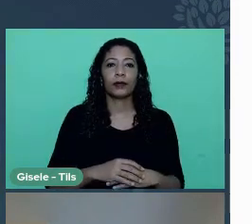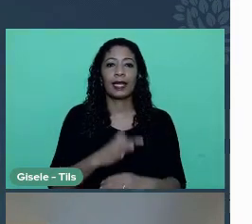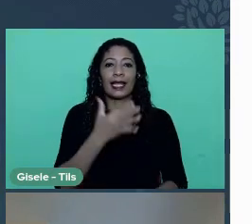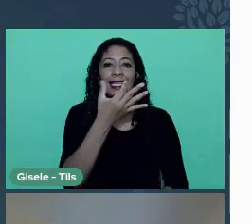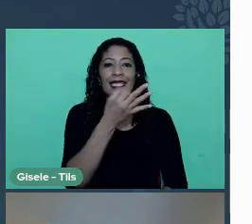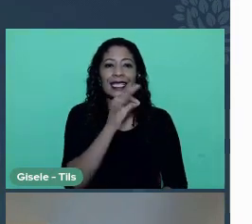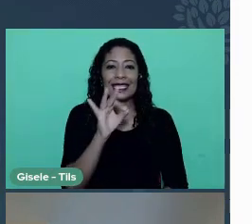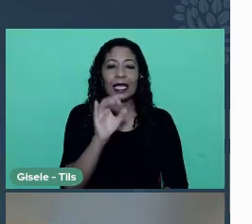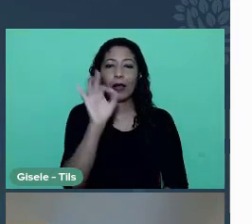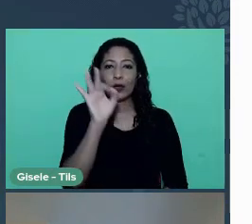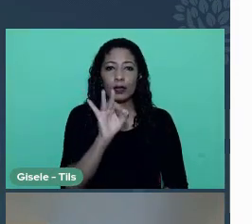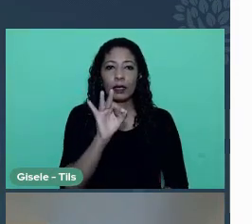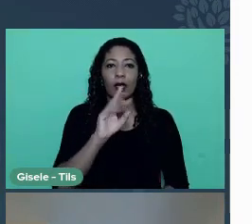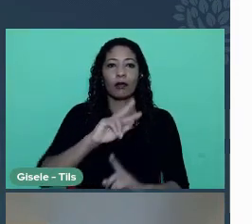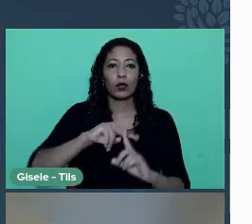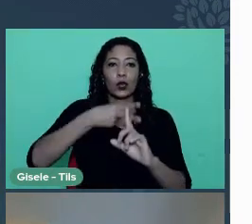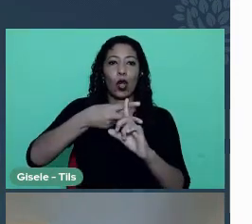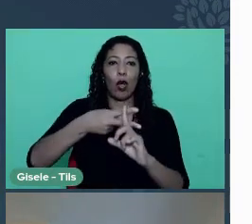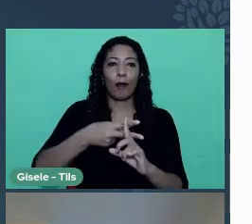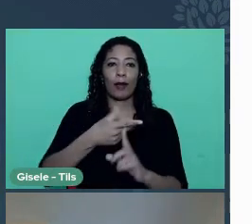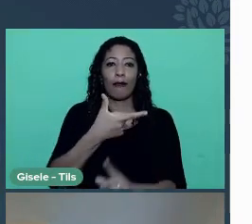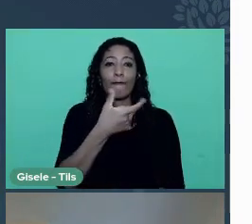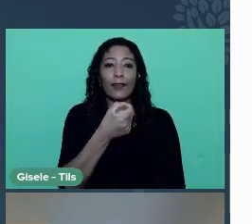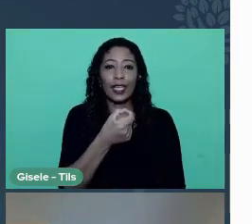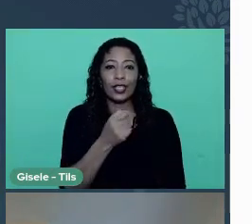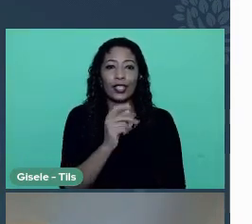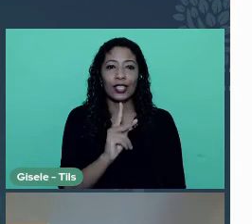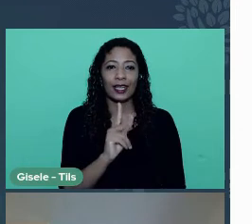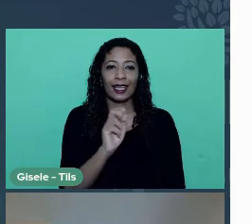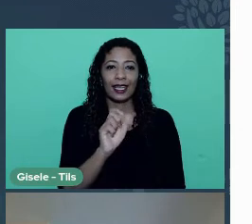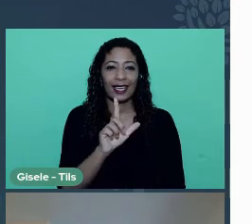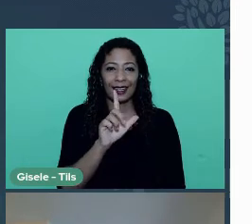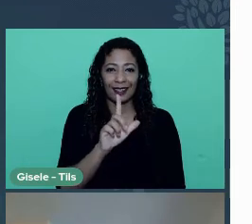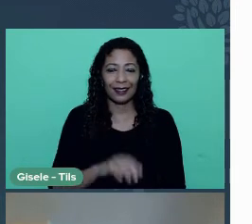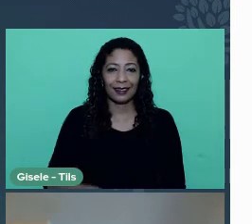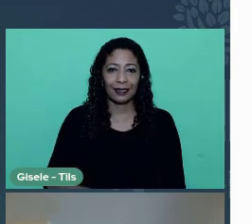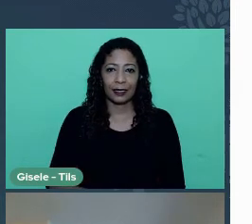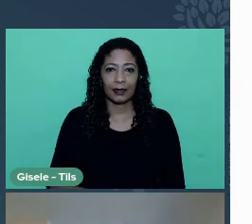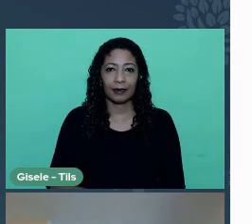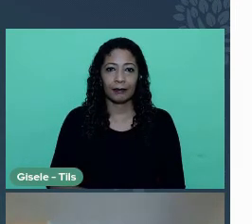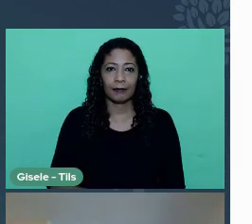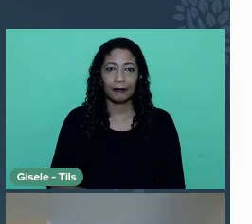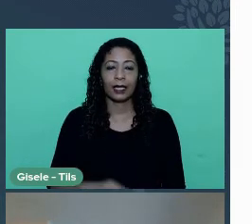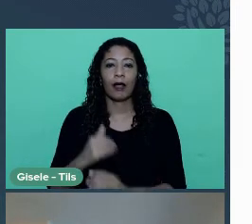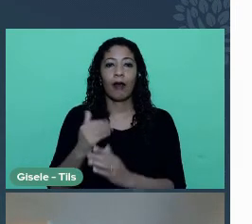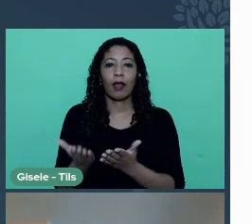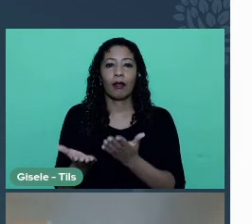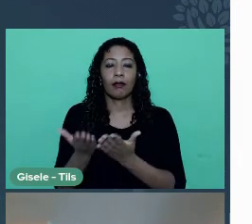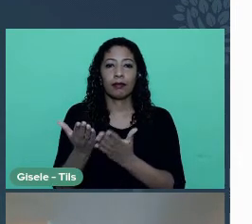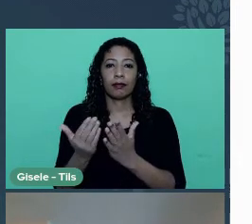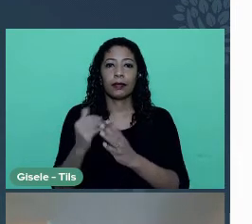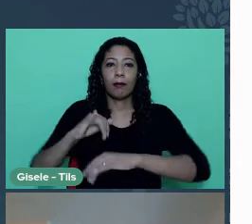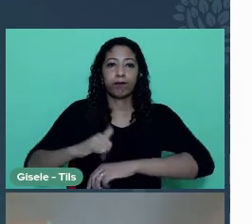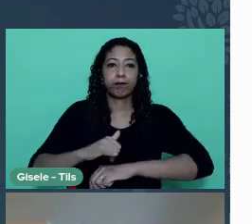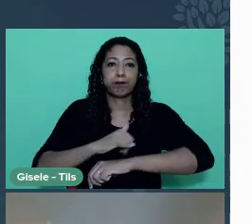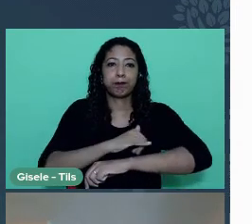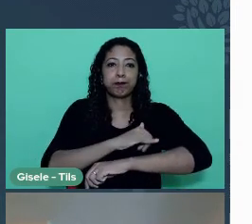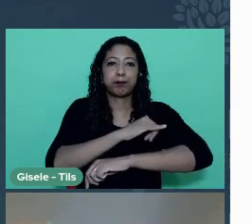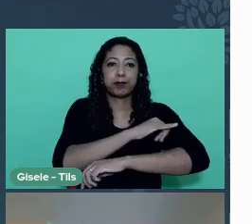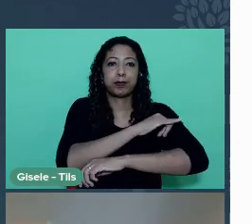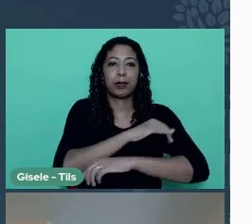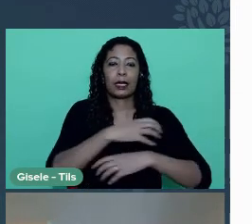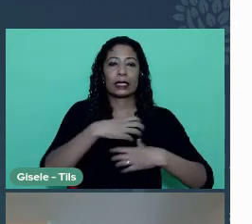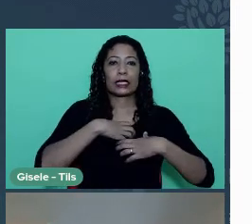100% se ela ganha 20 quilos. Quanto mais a pessoa ganha peso, mais sintomas ela vai ter. A gente sabe